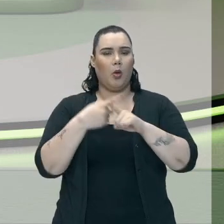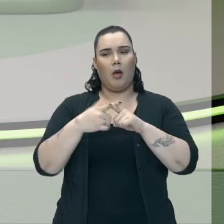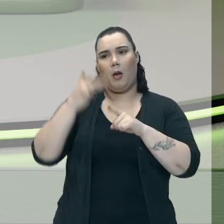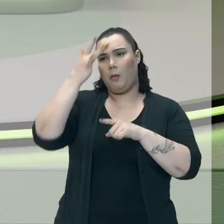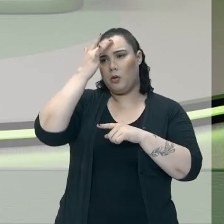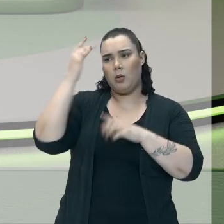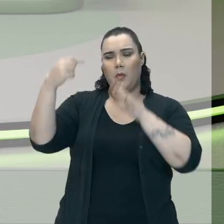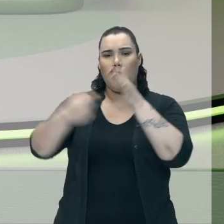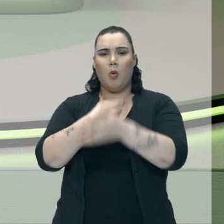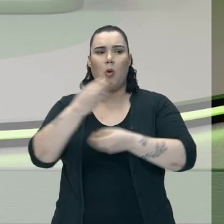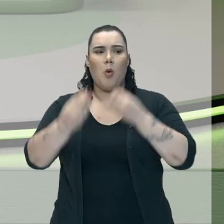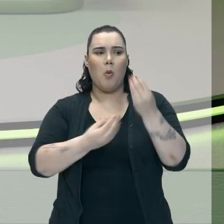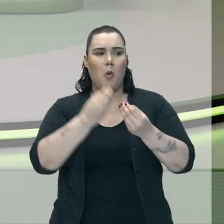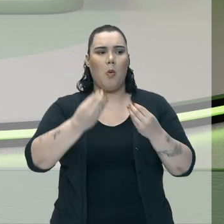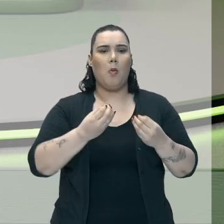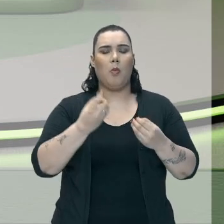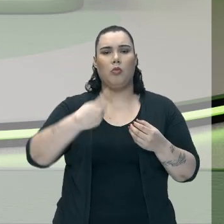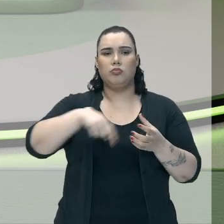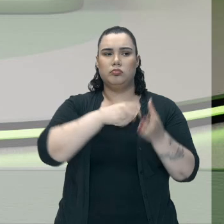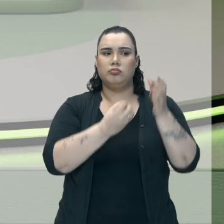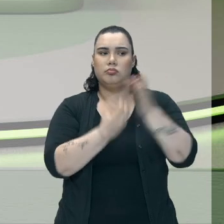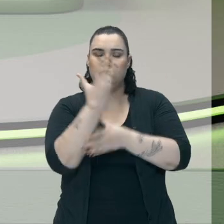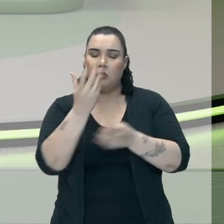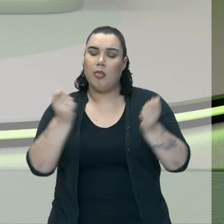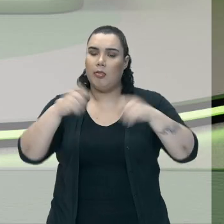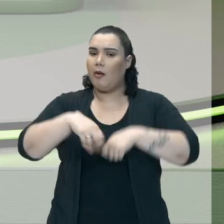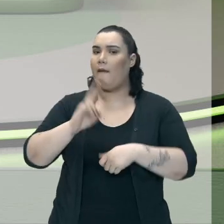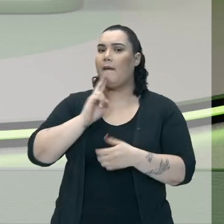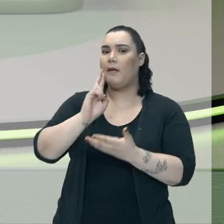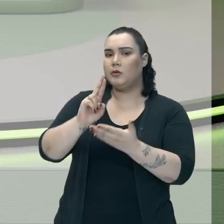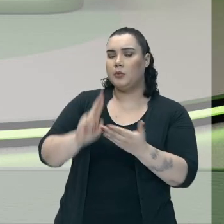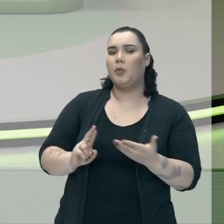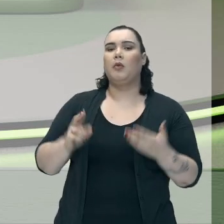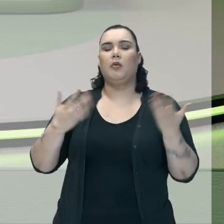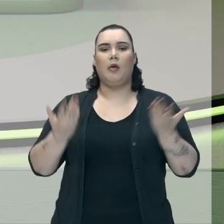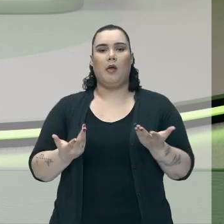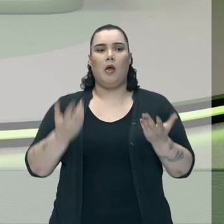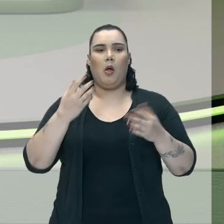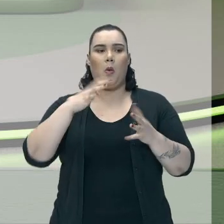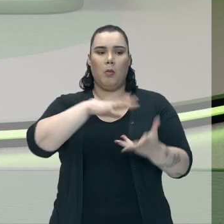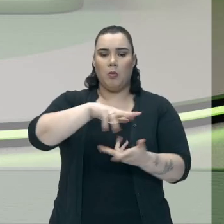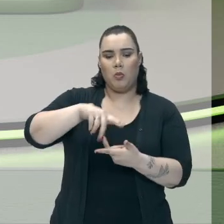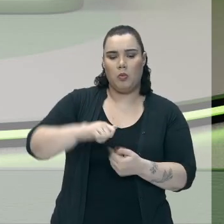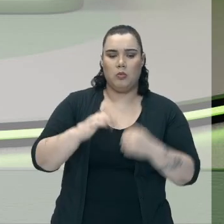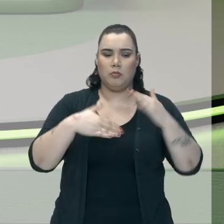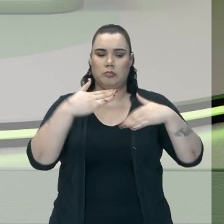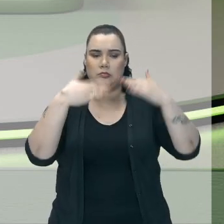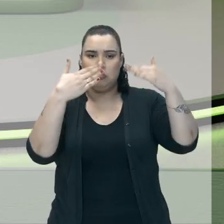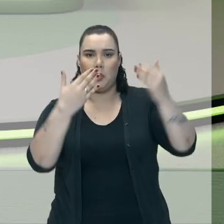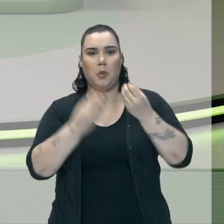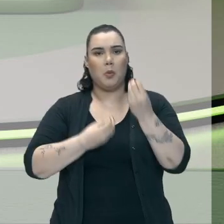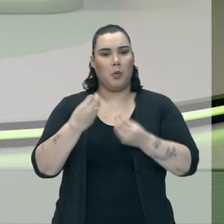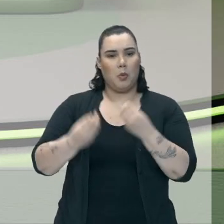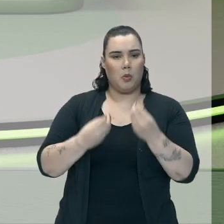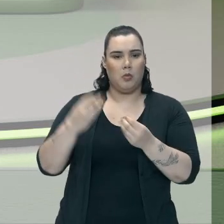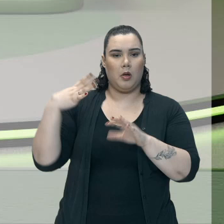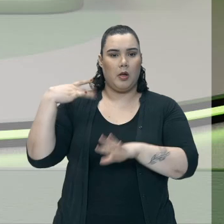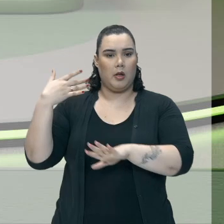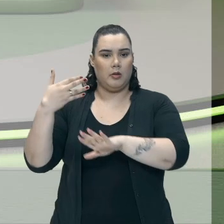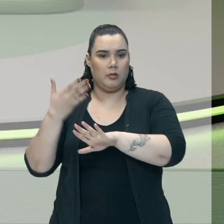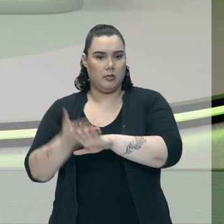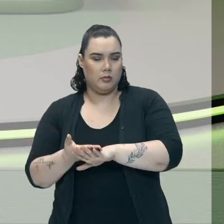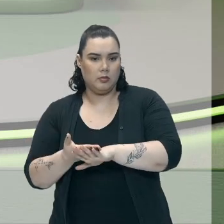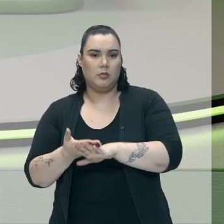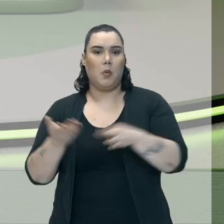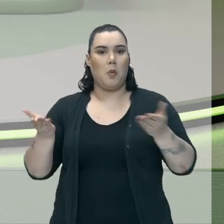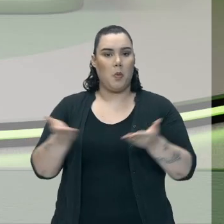exemplo, podem ser respondidas com o estudo do espaço, a evolução do nosso planeta, como é que ele evoluiu até chegar